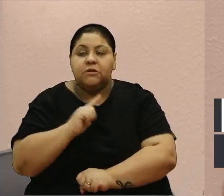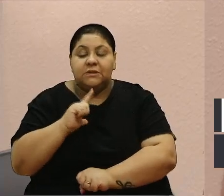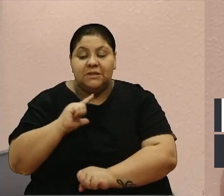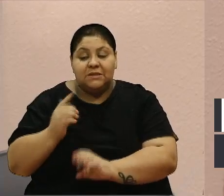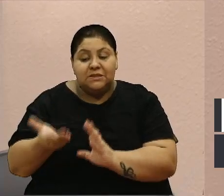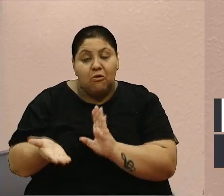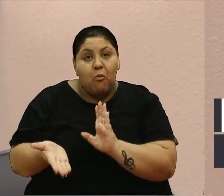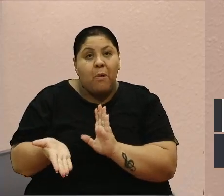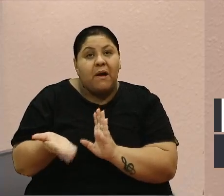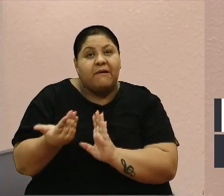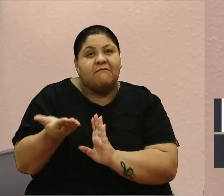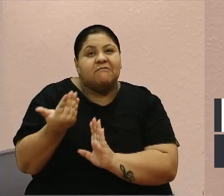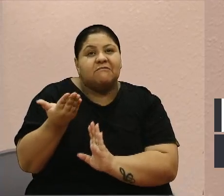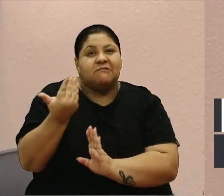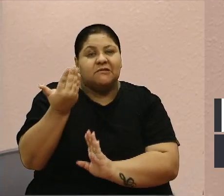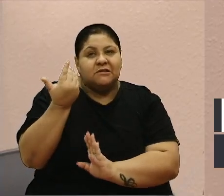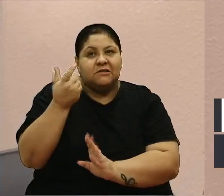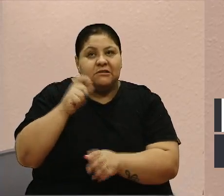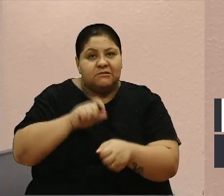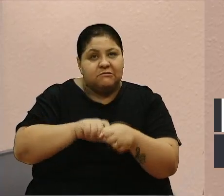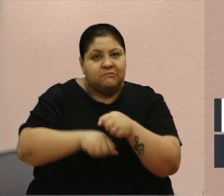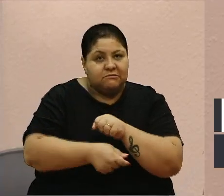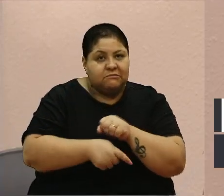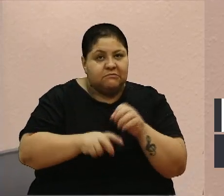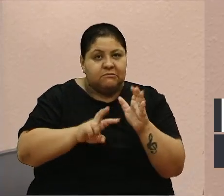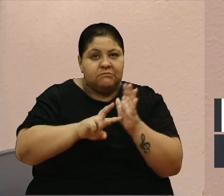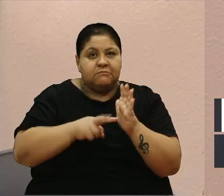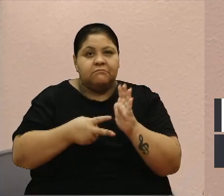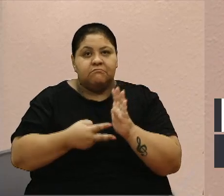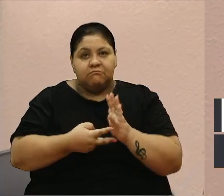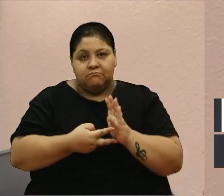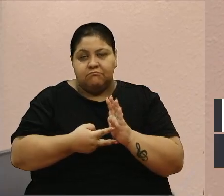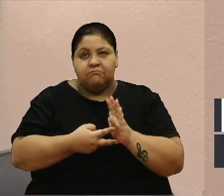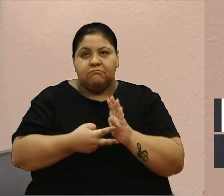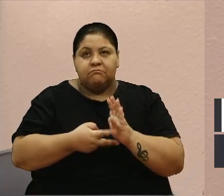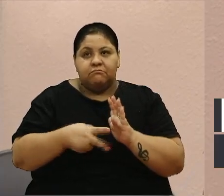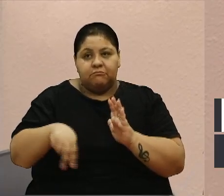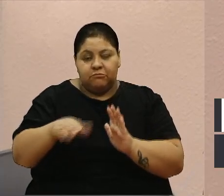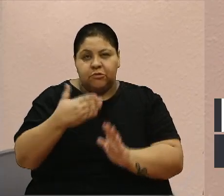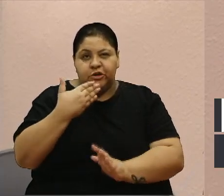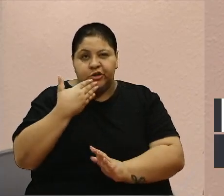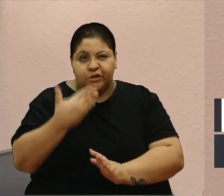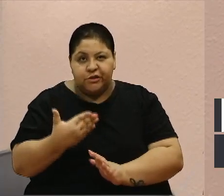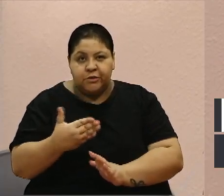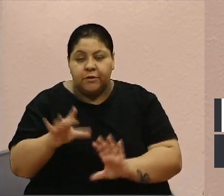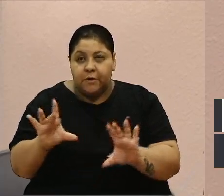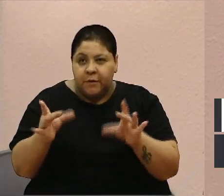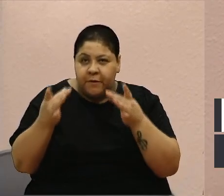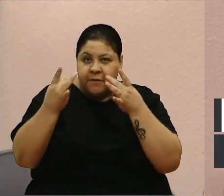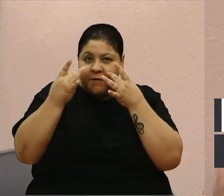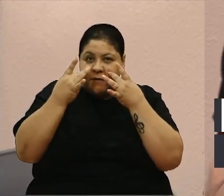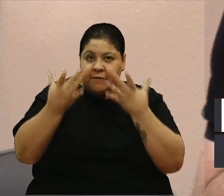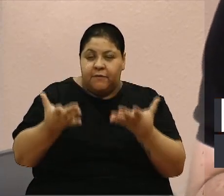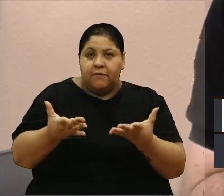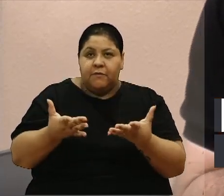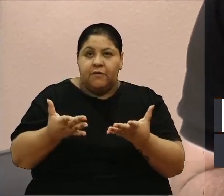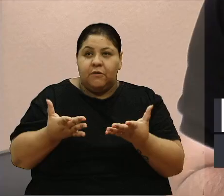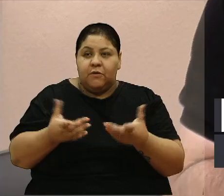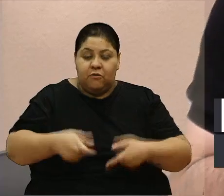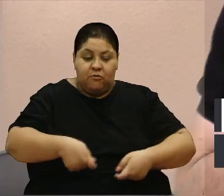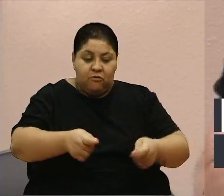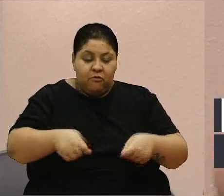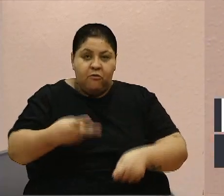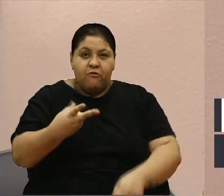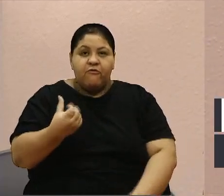aumento, esse investimento significativo, a gente pede para ele atentar quando ele torra 26